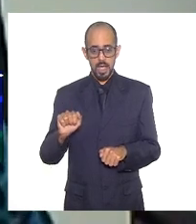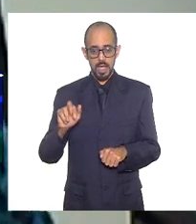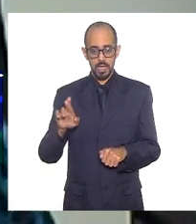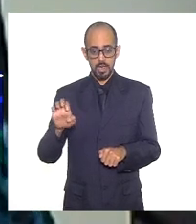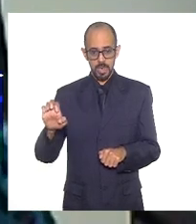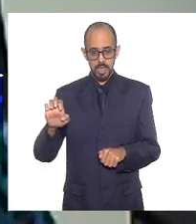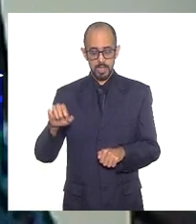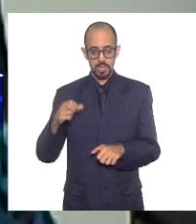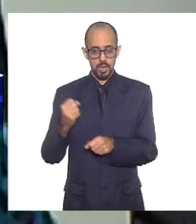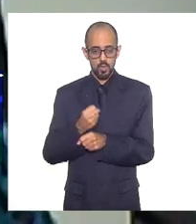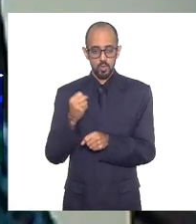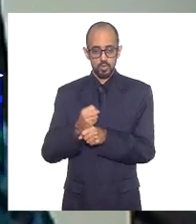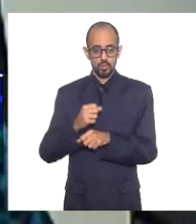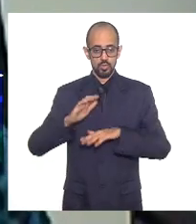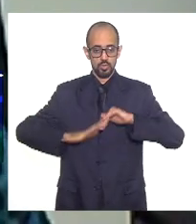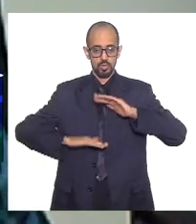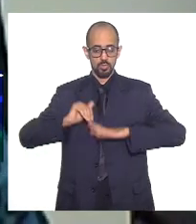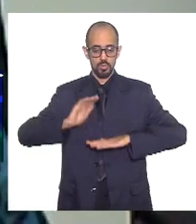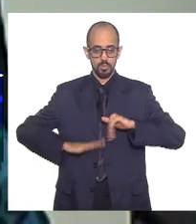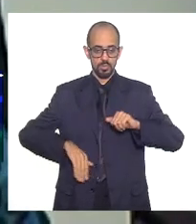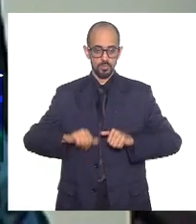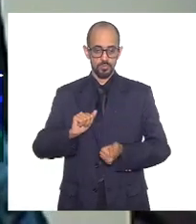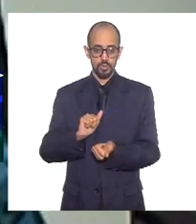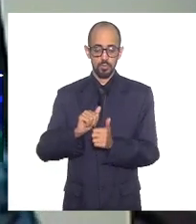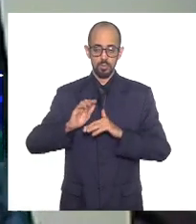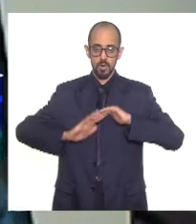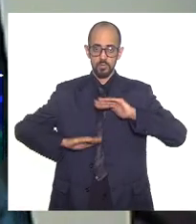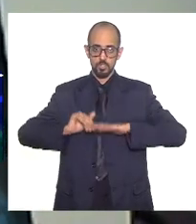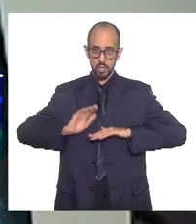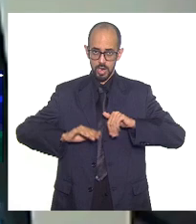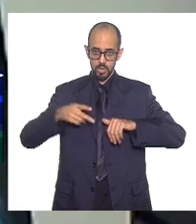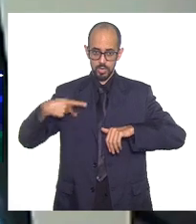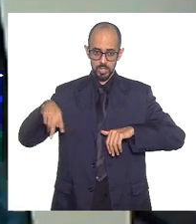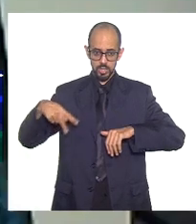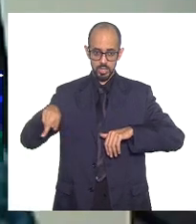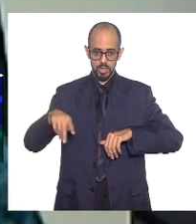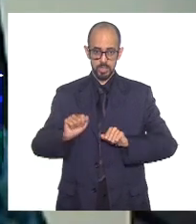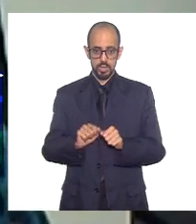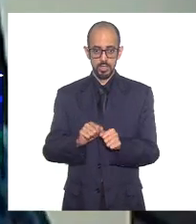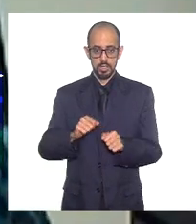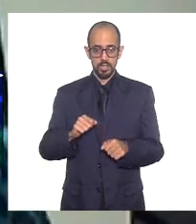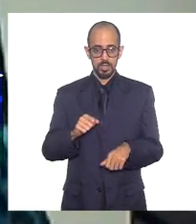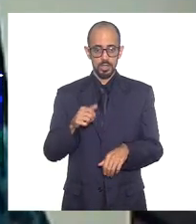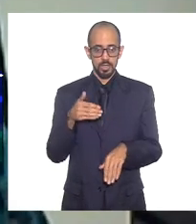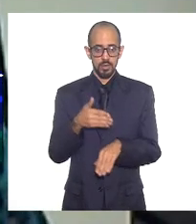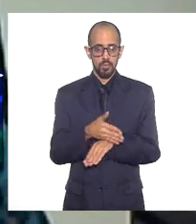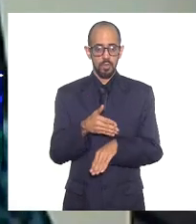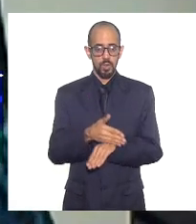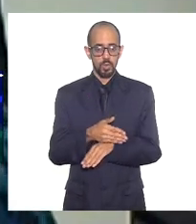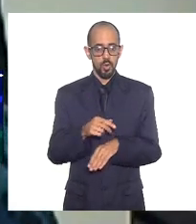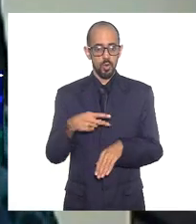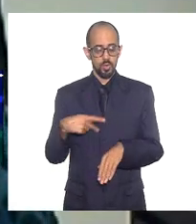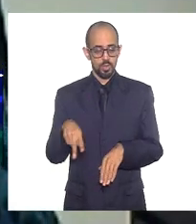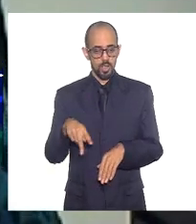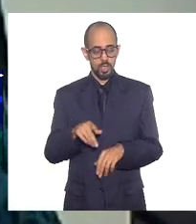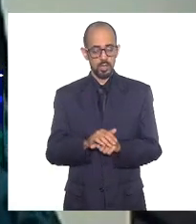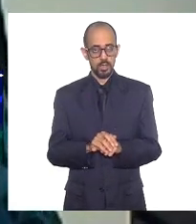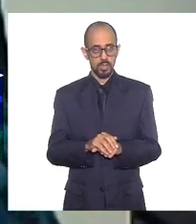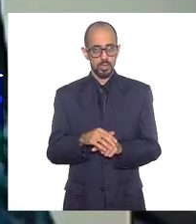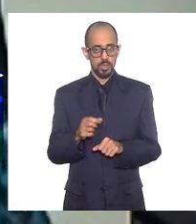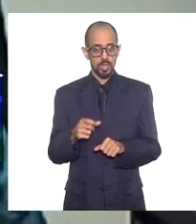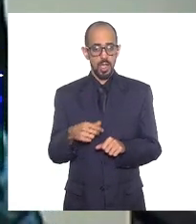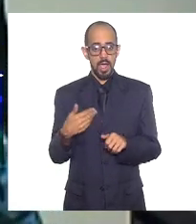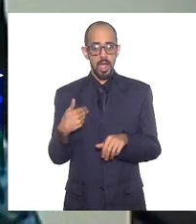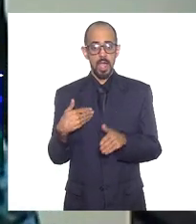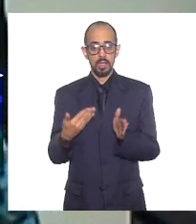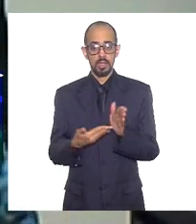construindo sua carreira como atleta, como profissional, né? É o que representou para ele, né? Enquanto cada um